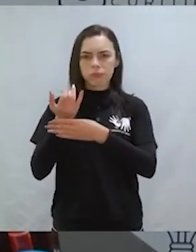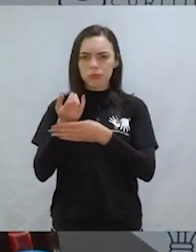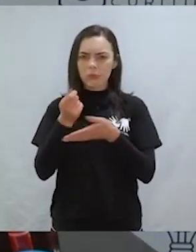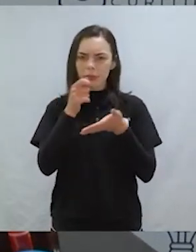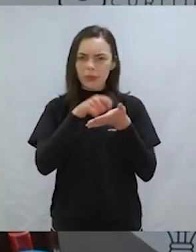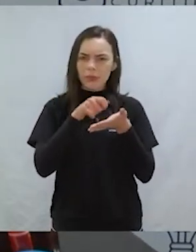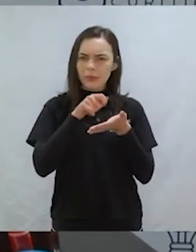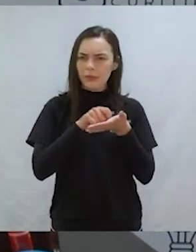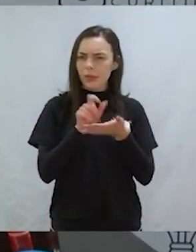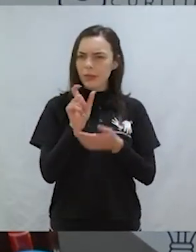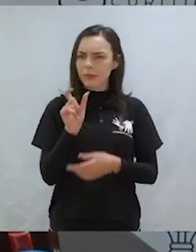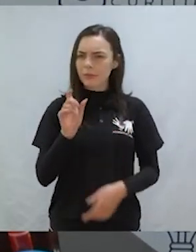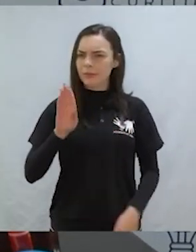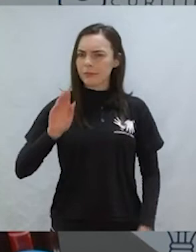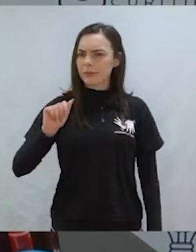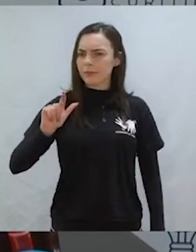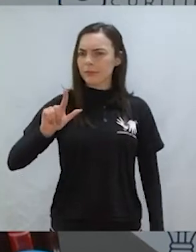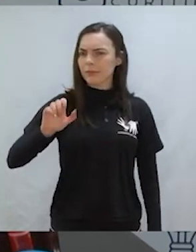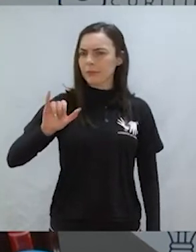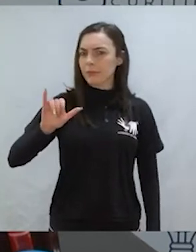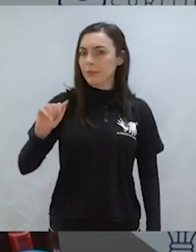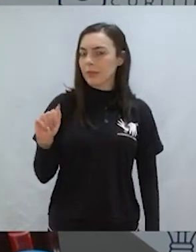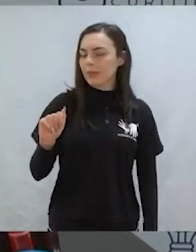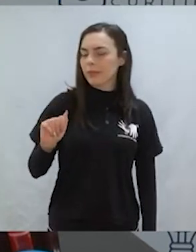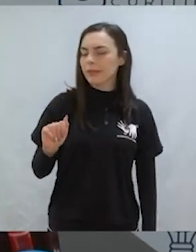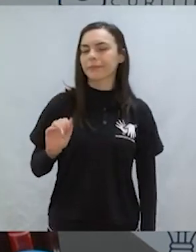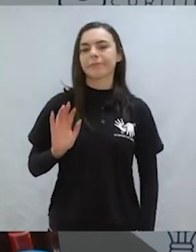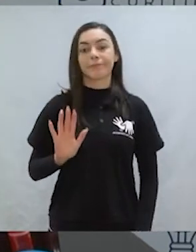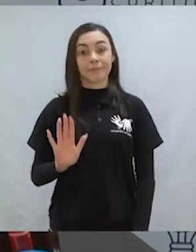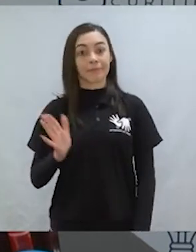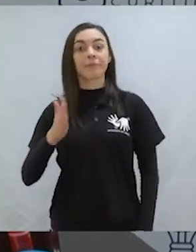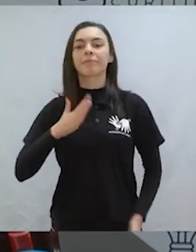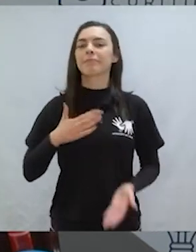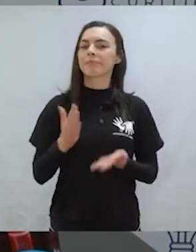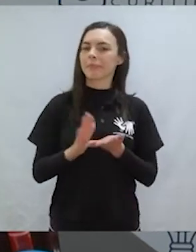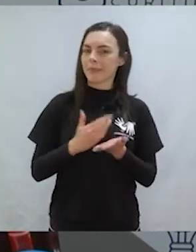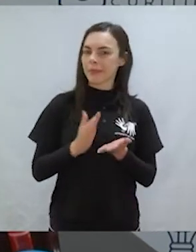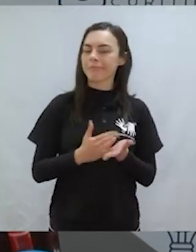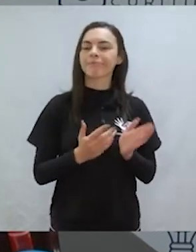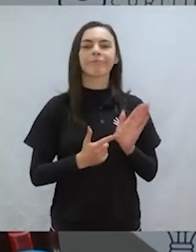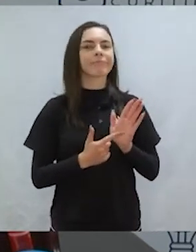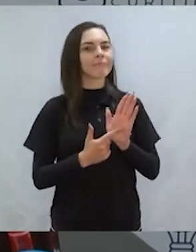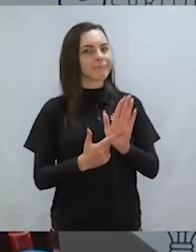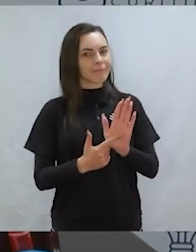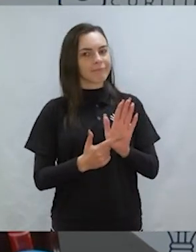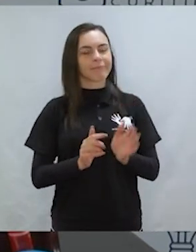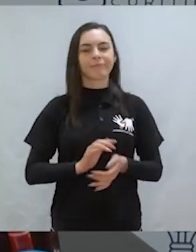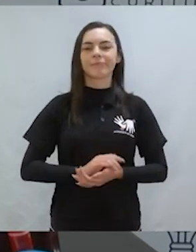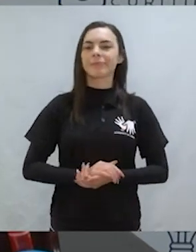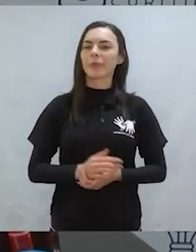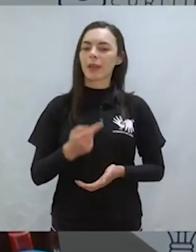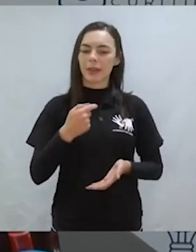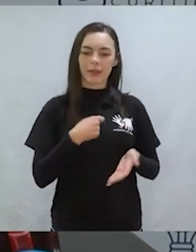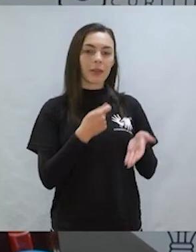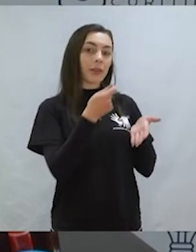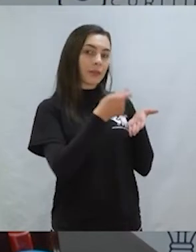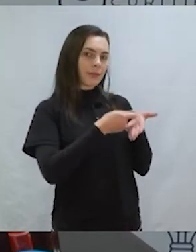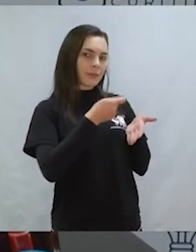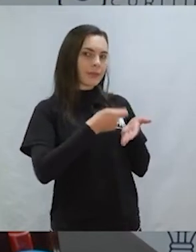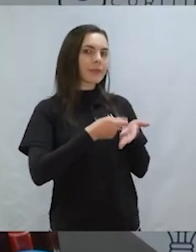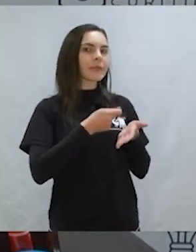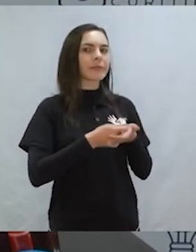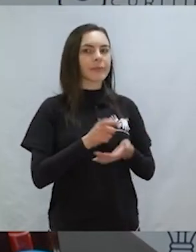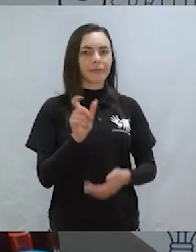bem bonitinho a palavra baleia. E eu trouxe meu caderno aqui também. Olha só, eu